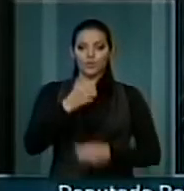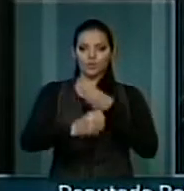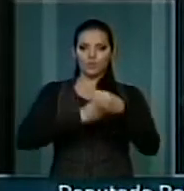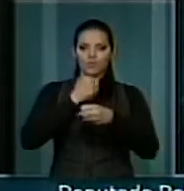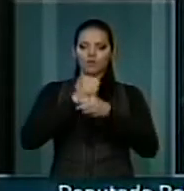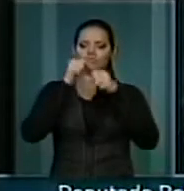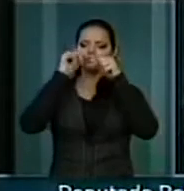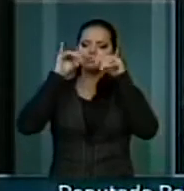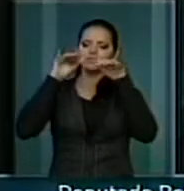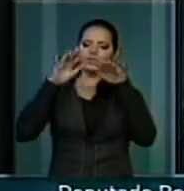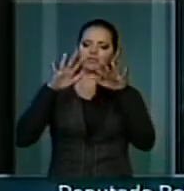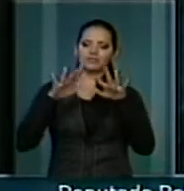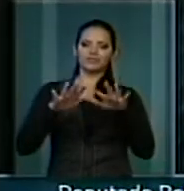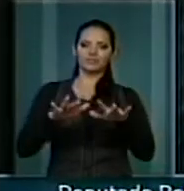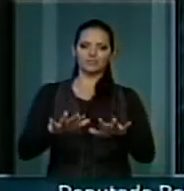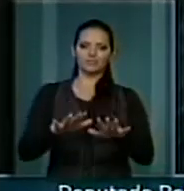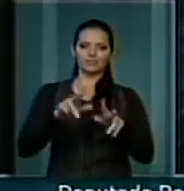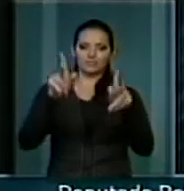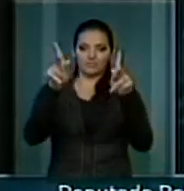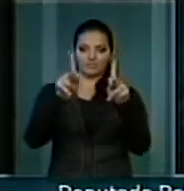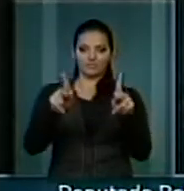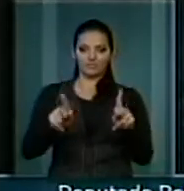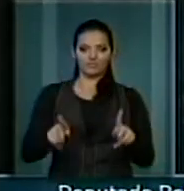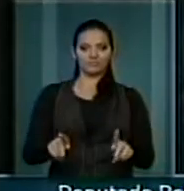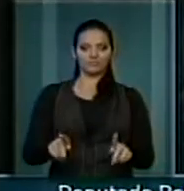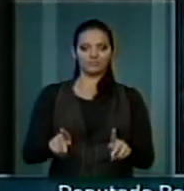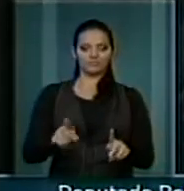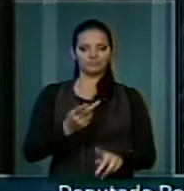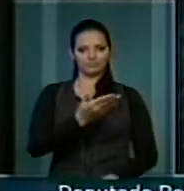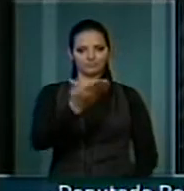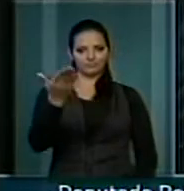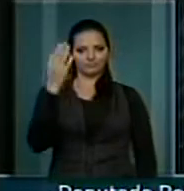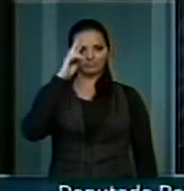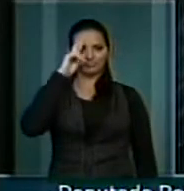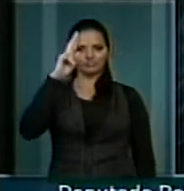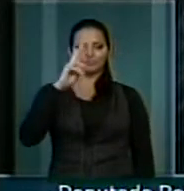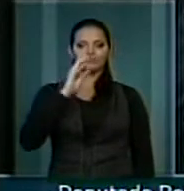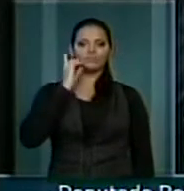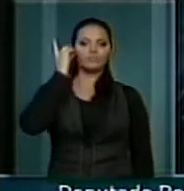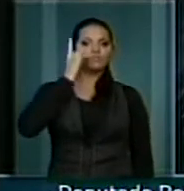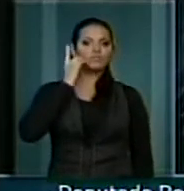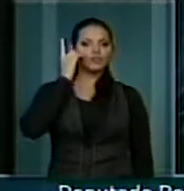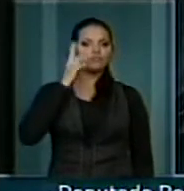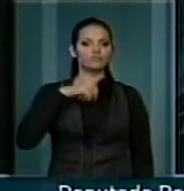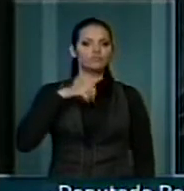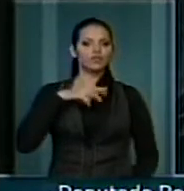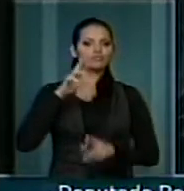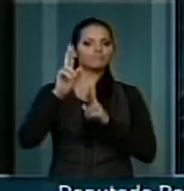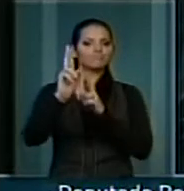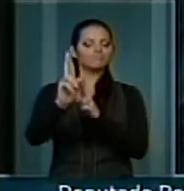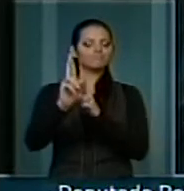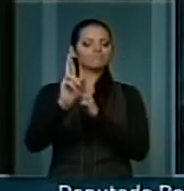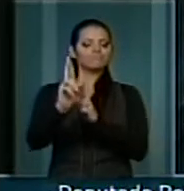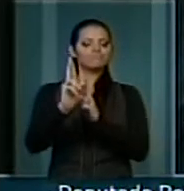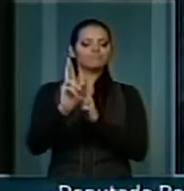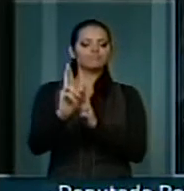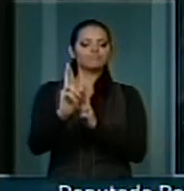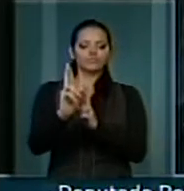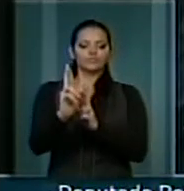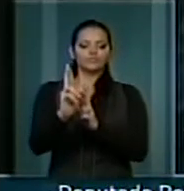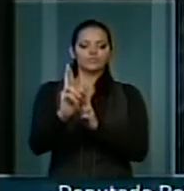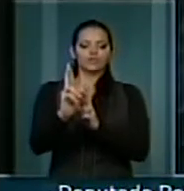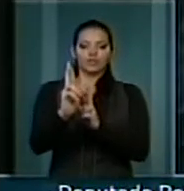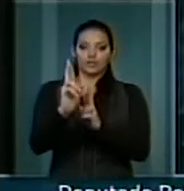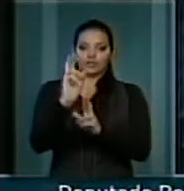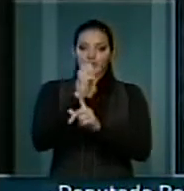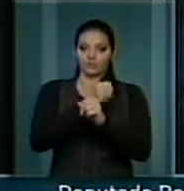bênçãos e de paz. Nobres pares, há uma grande expectativa da sociedade